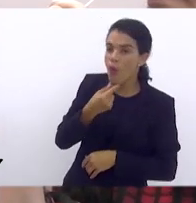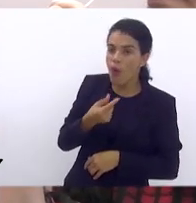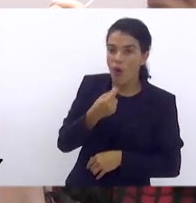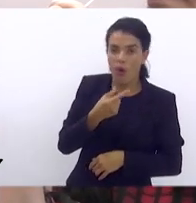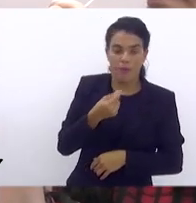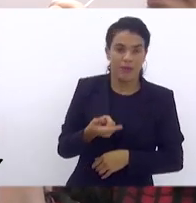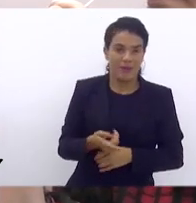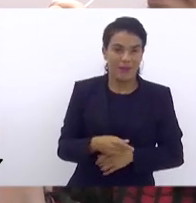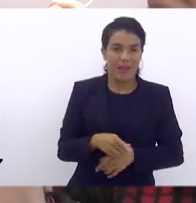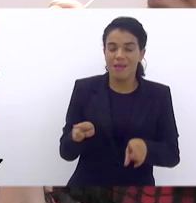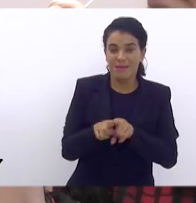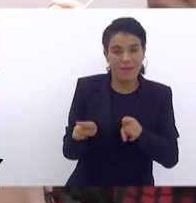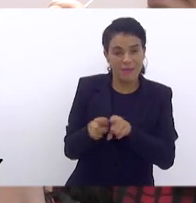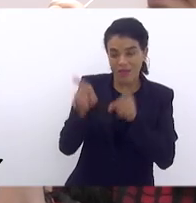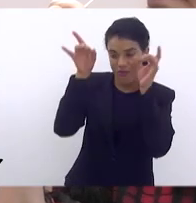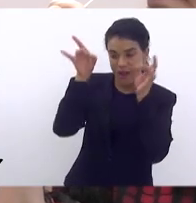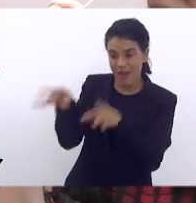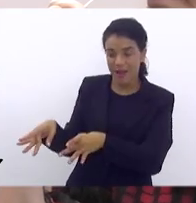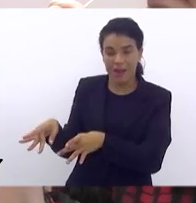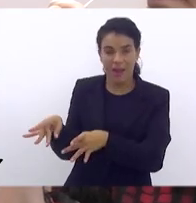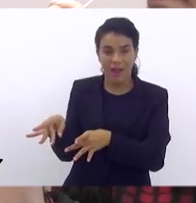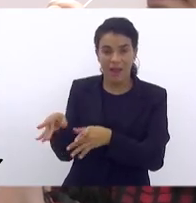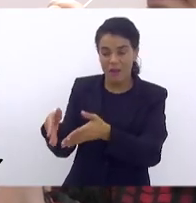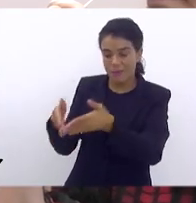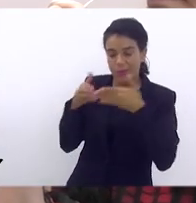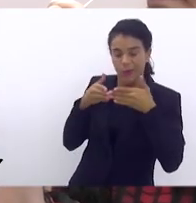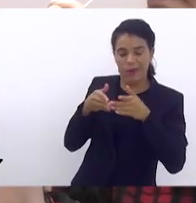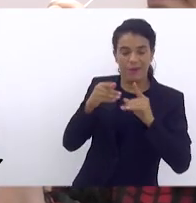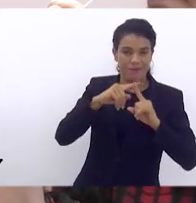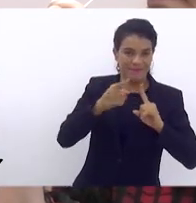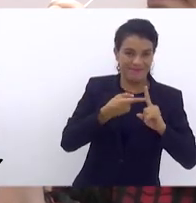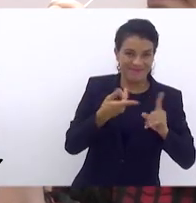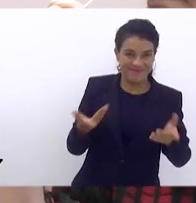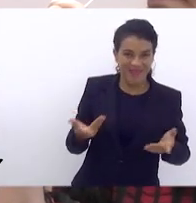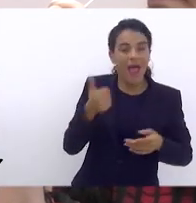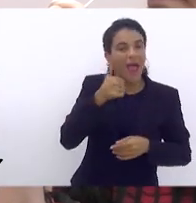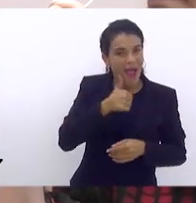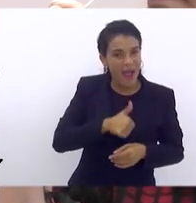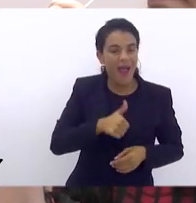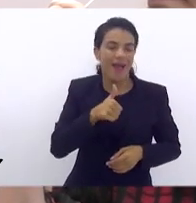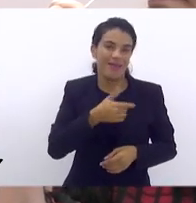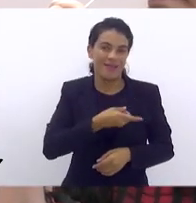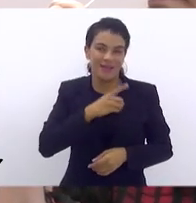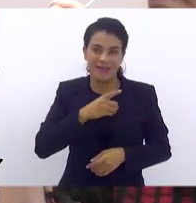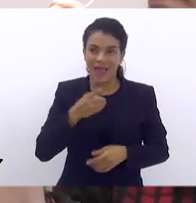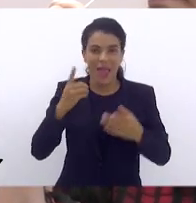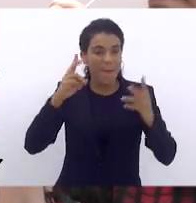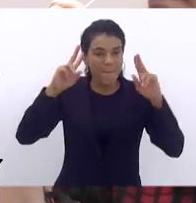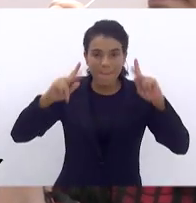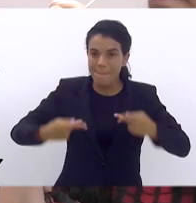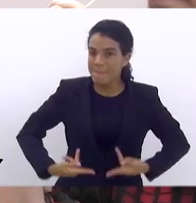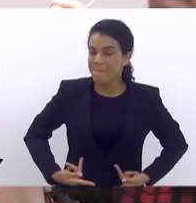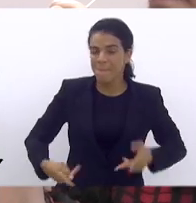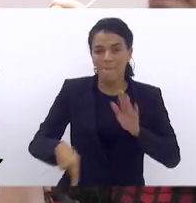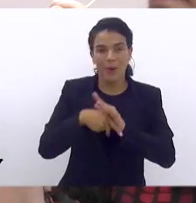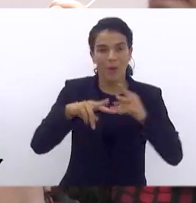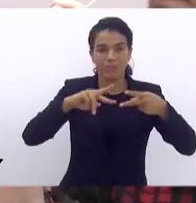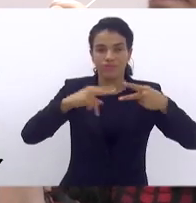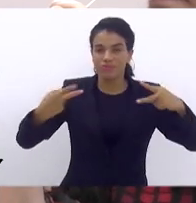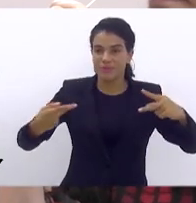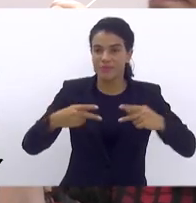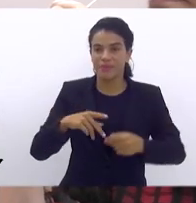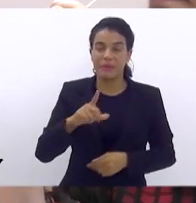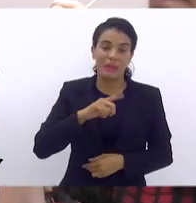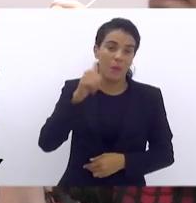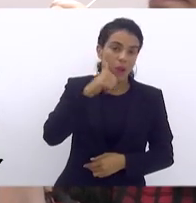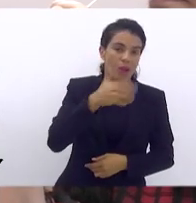Luiz Paulo ele não vai largar a vida dele para ser pai a Marta ela vai ter sim mais uma abdicação do que o homem isso é Nossa genético nosso que tem gente que não quer ser mãe eu